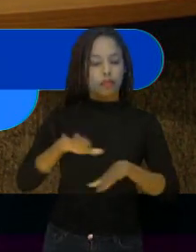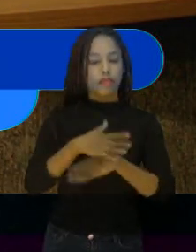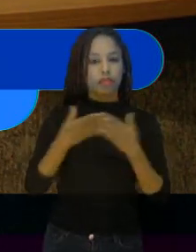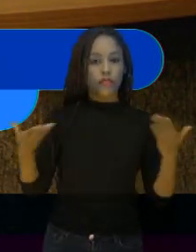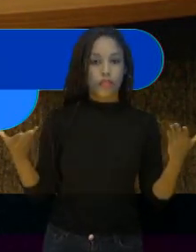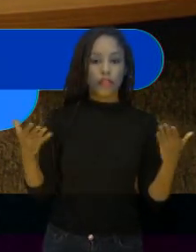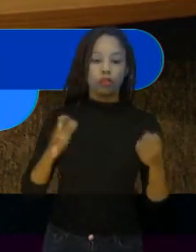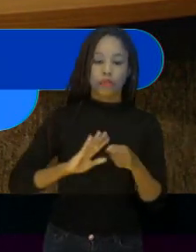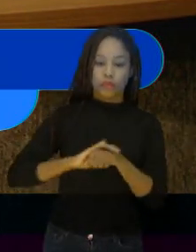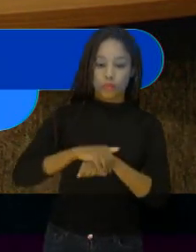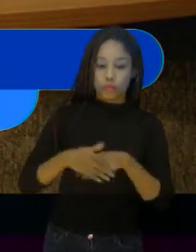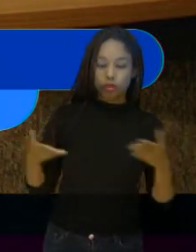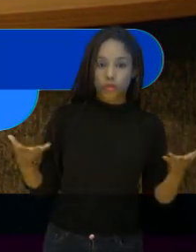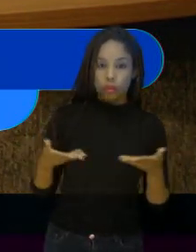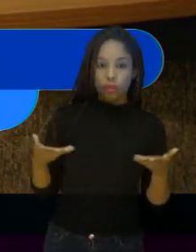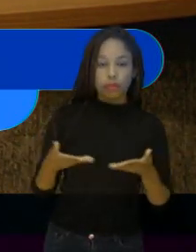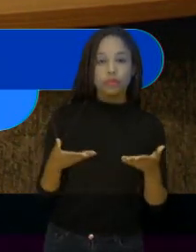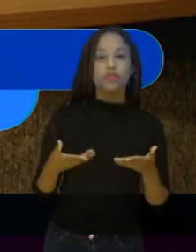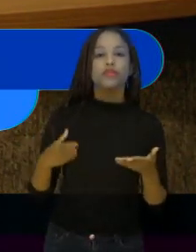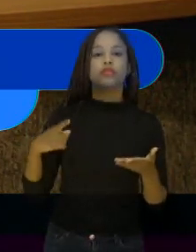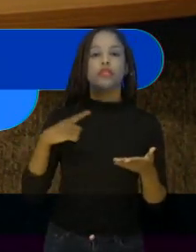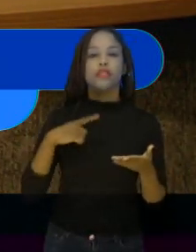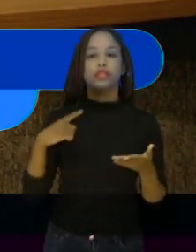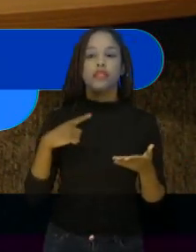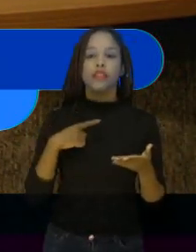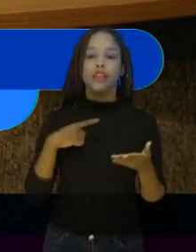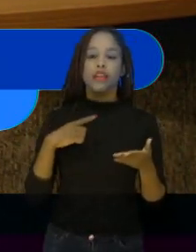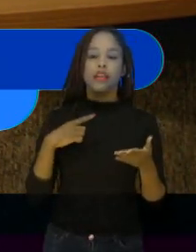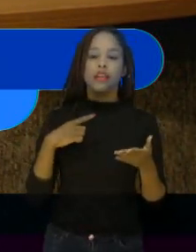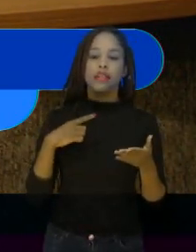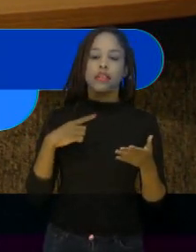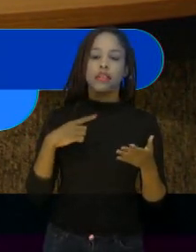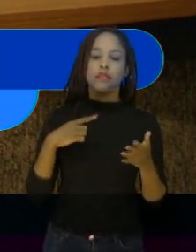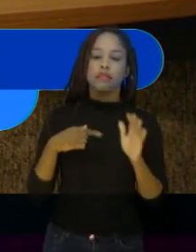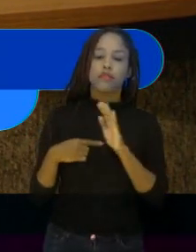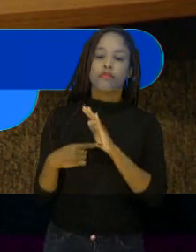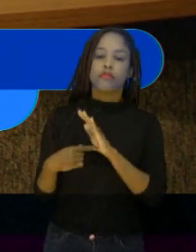hoje, faz uma sessão